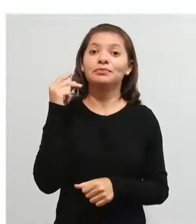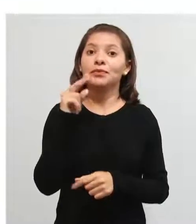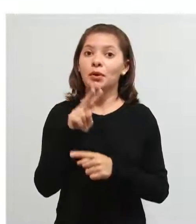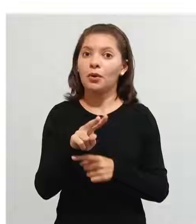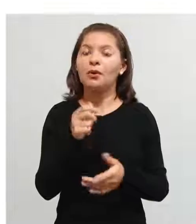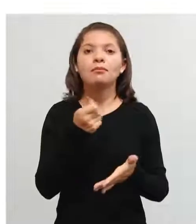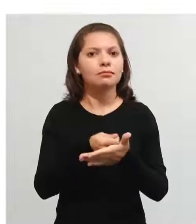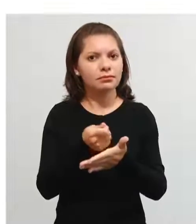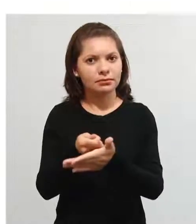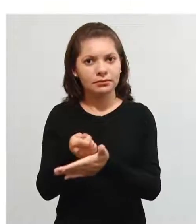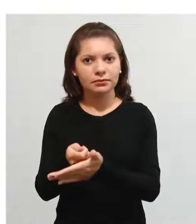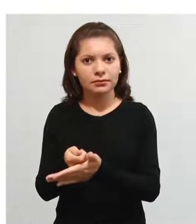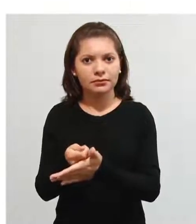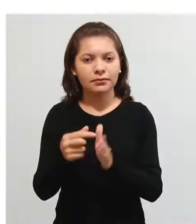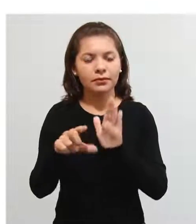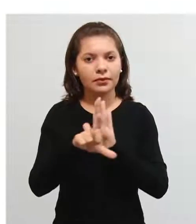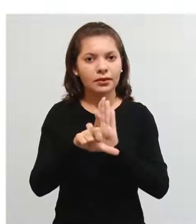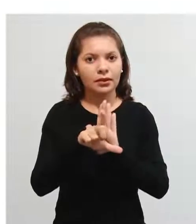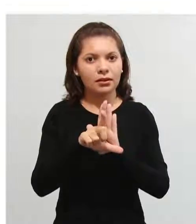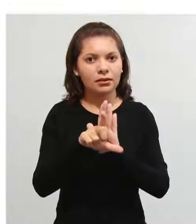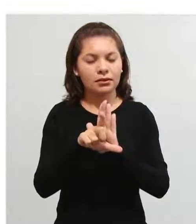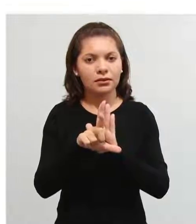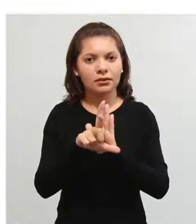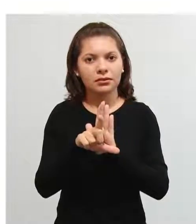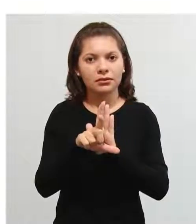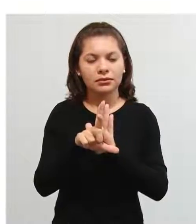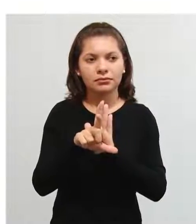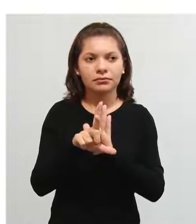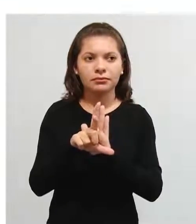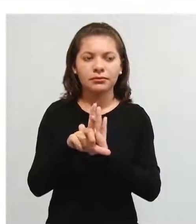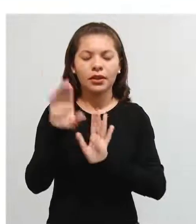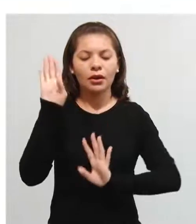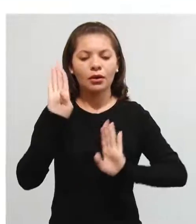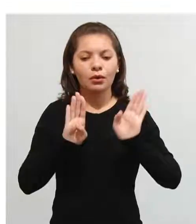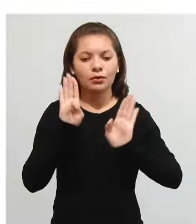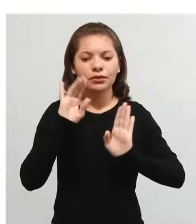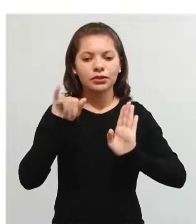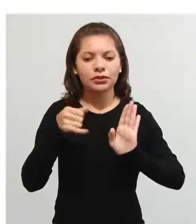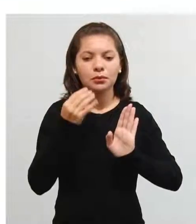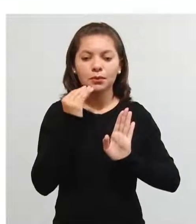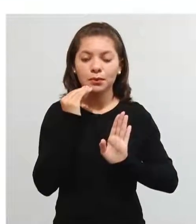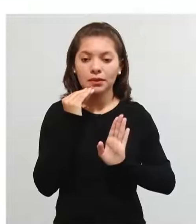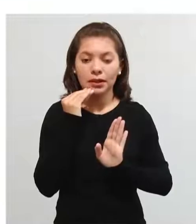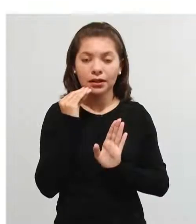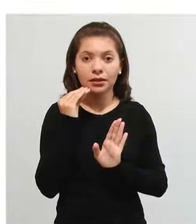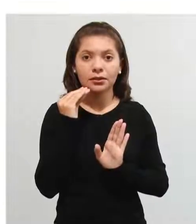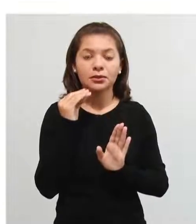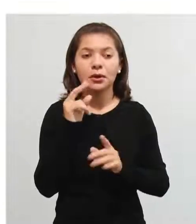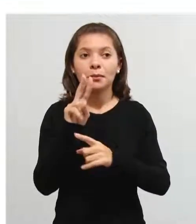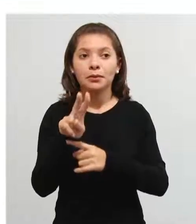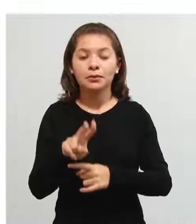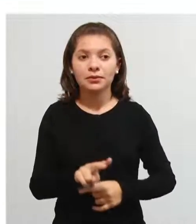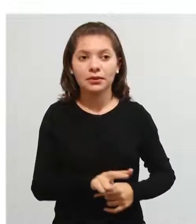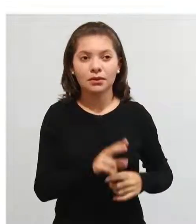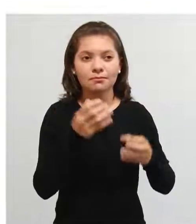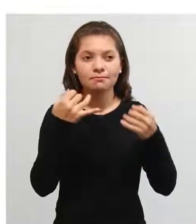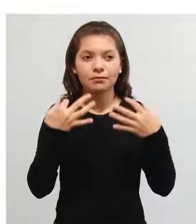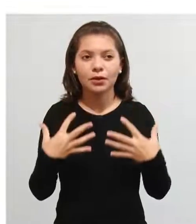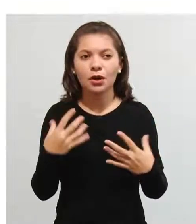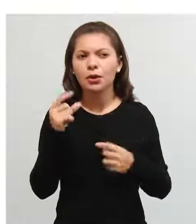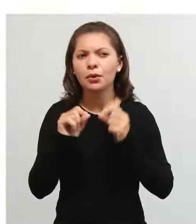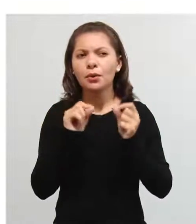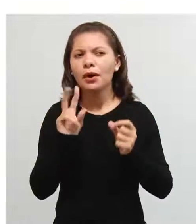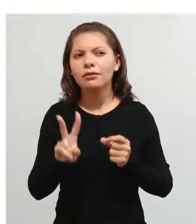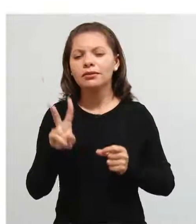ali. A lei, ela vai dar uma margem de conveniência e oportunidade para aquele fiscal definir qual vai ser o valor